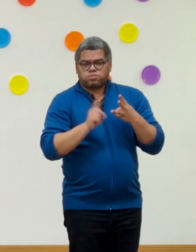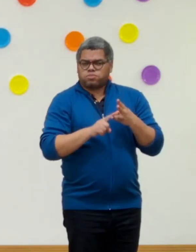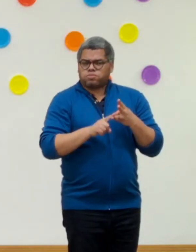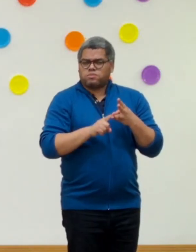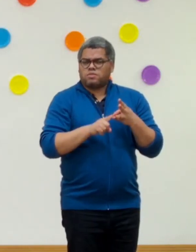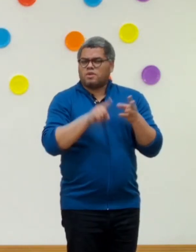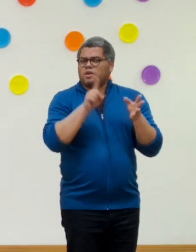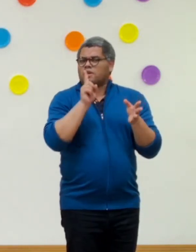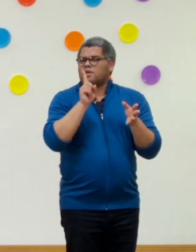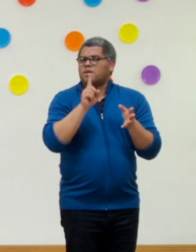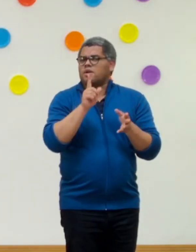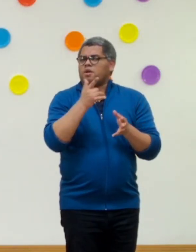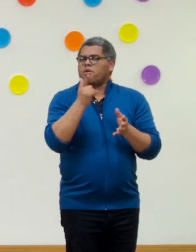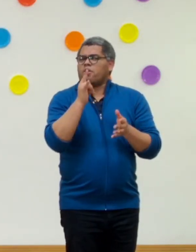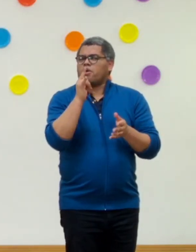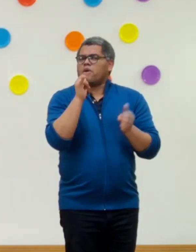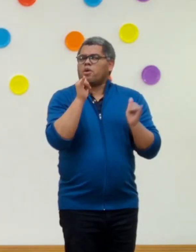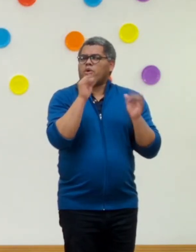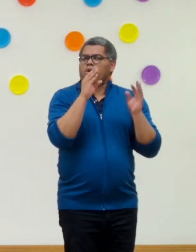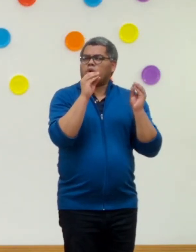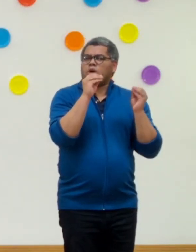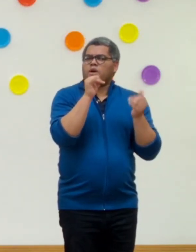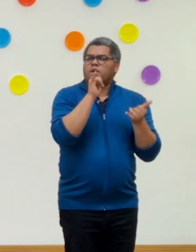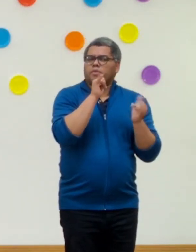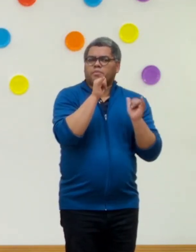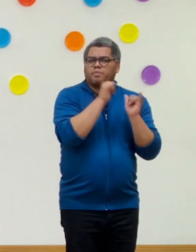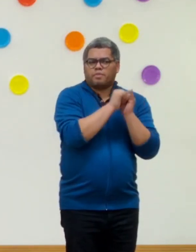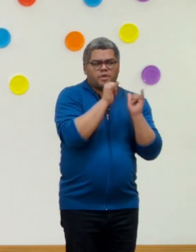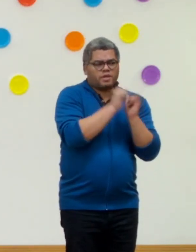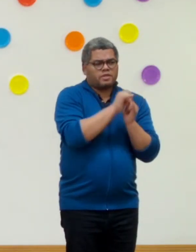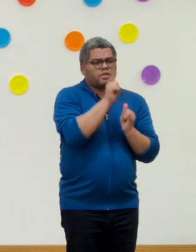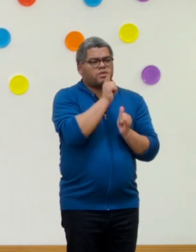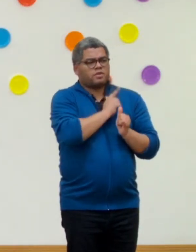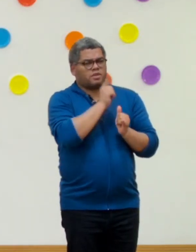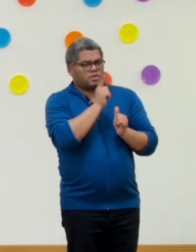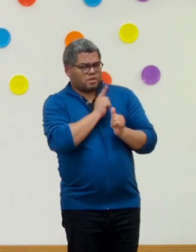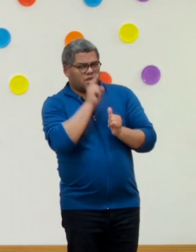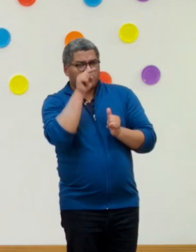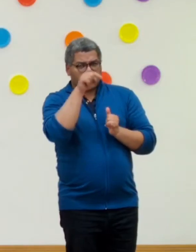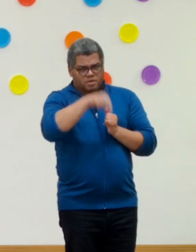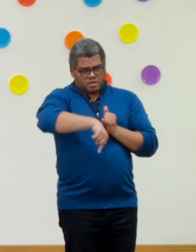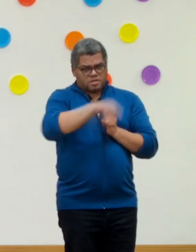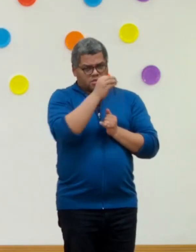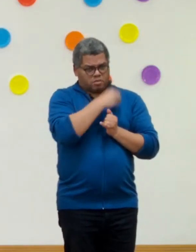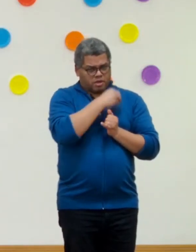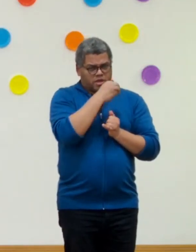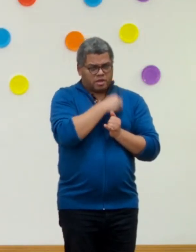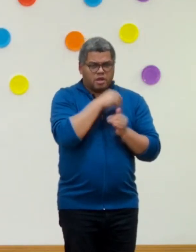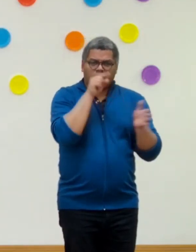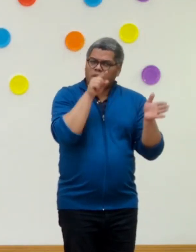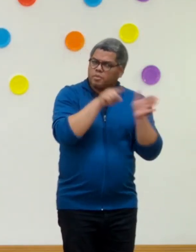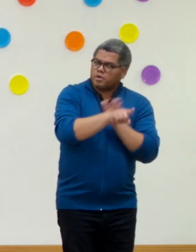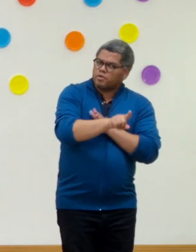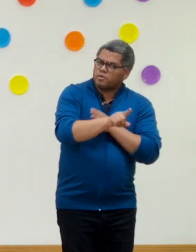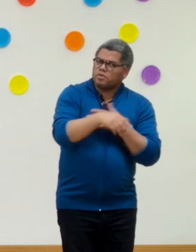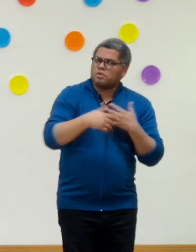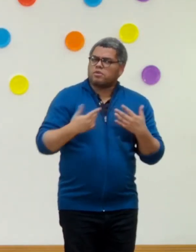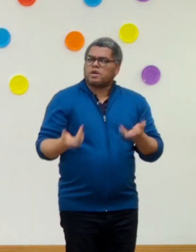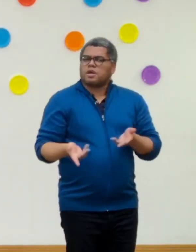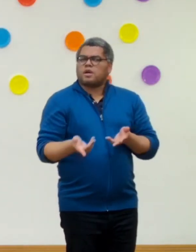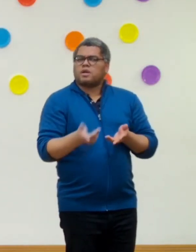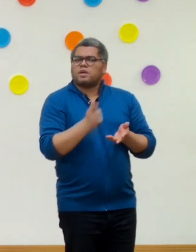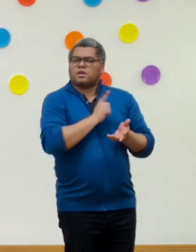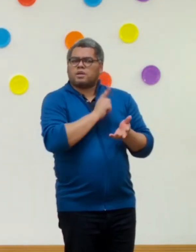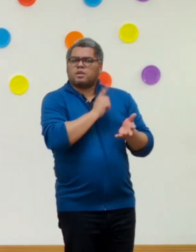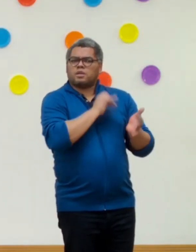isso? Porque nós vamos pintar um quadro muito feio aqui, desse pecado. E a pergunta que virá é, puxa vida, será que há